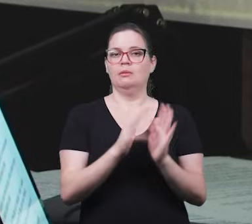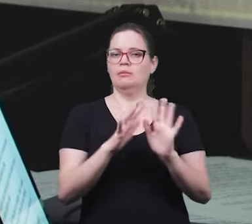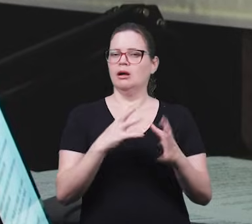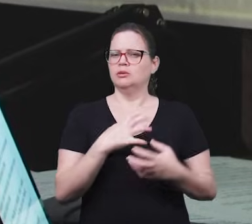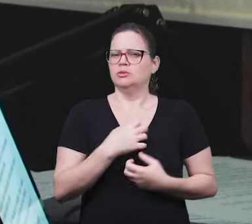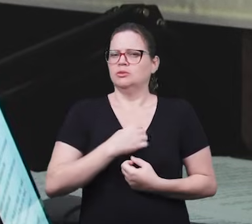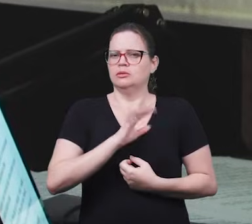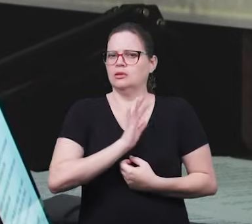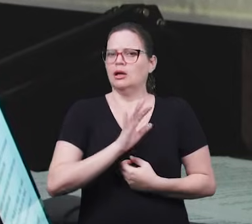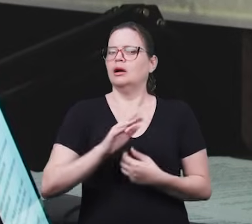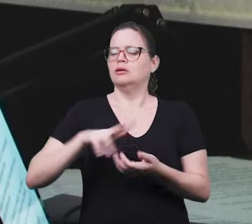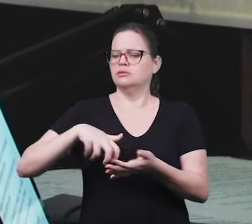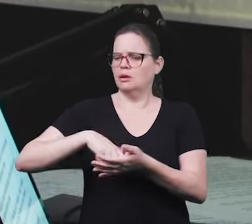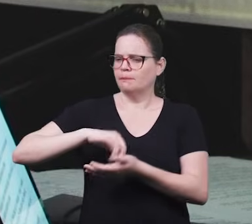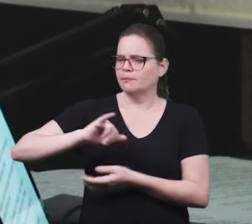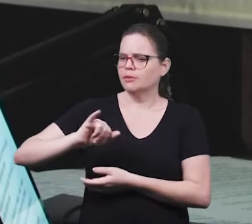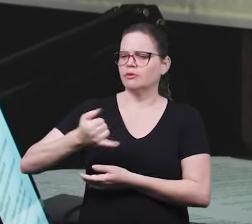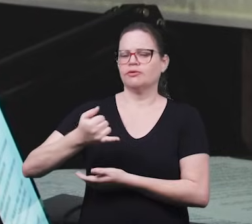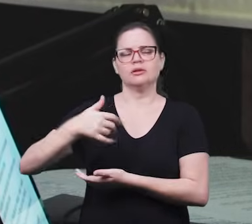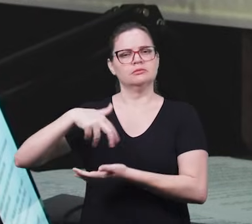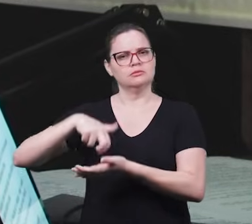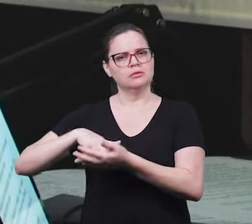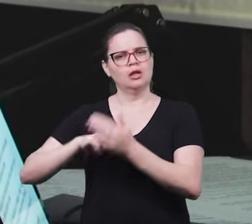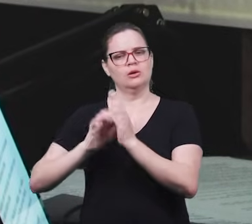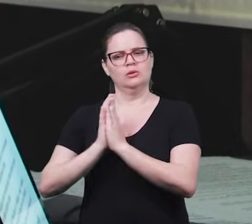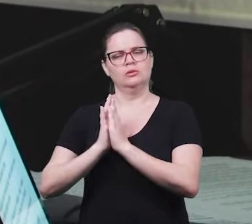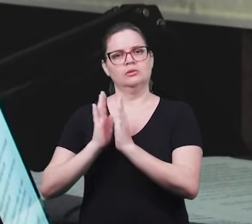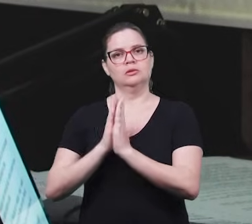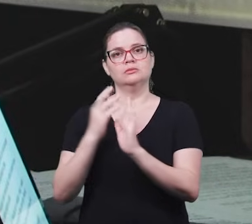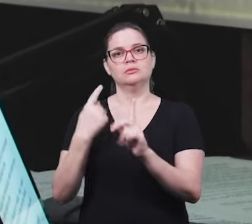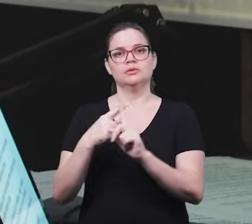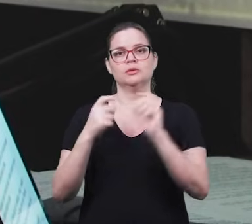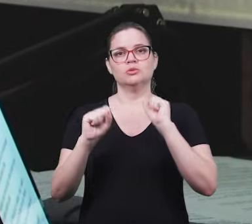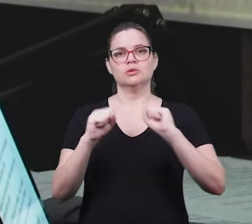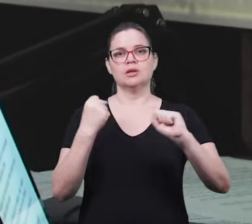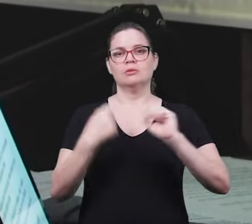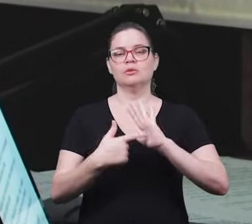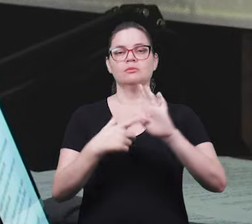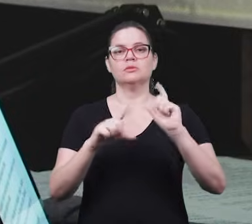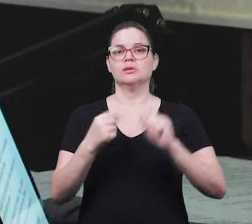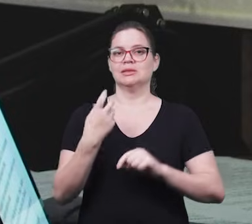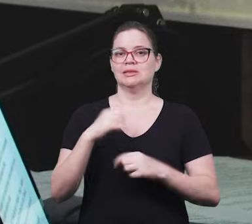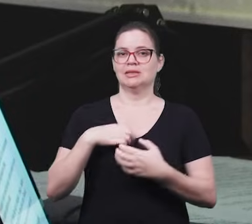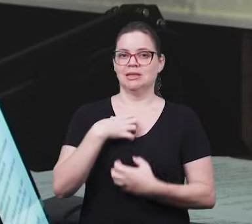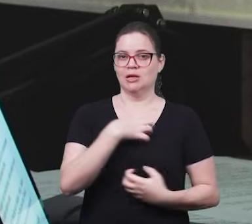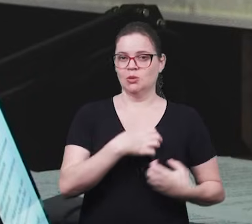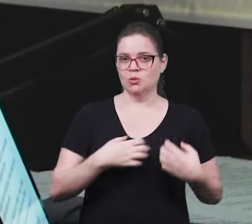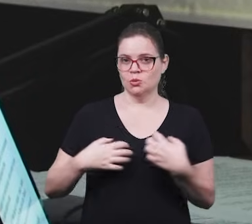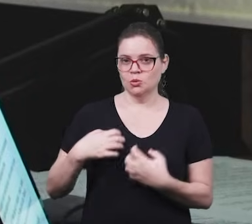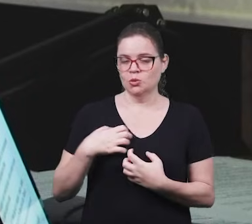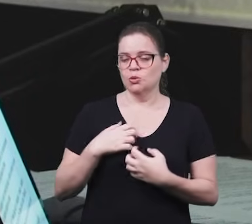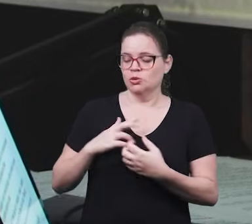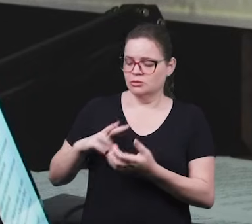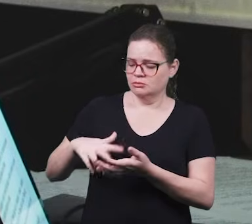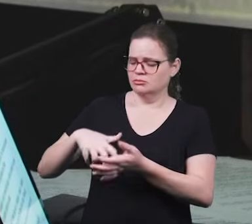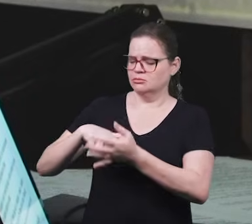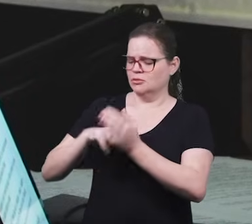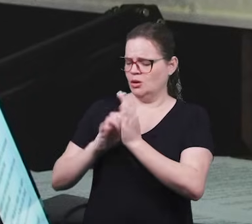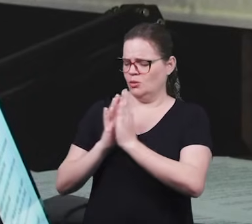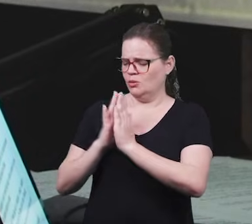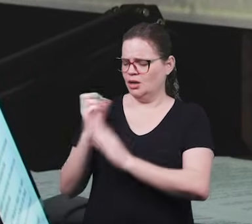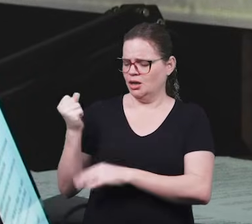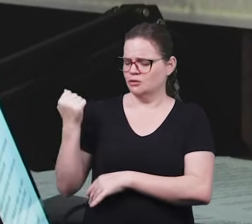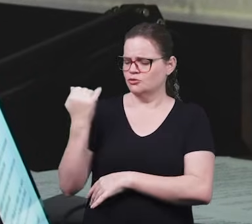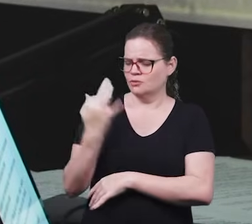aflija com isso, busque ao Senhor, né? A palavra fala sobre isso, o salmista fala, estando eles angustiados de madrugada, eles buscavam,